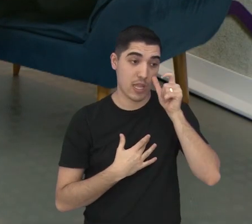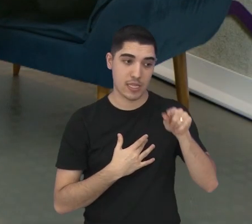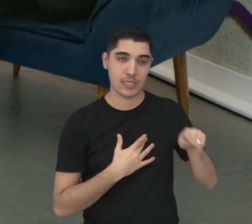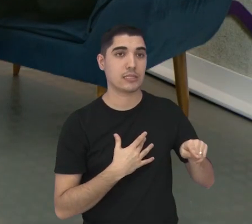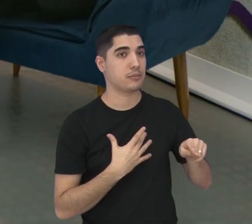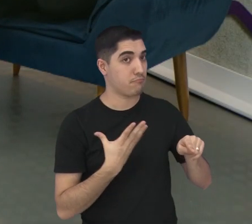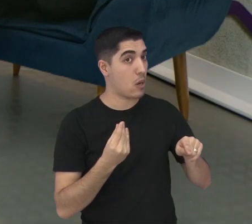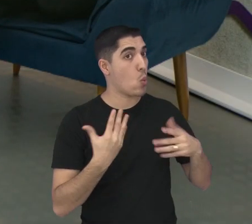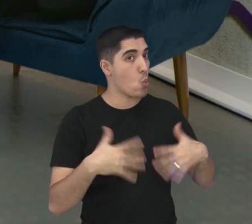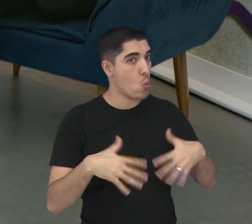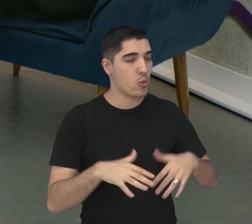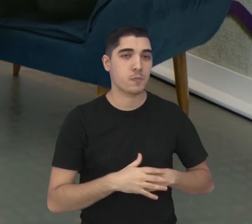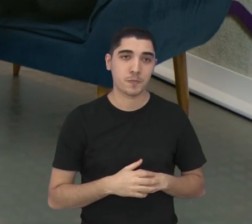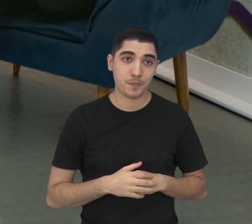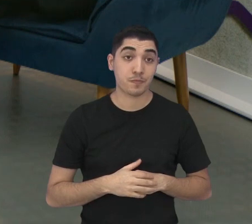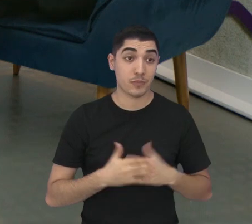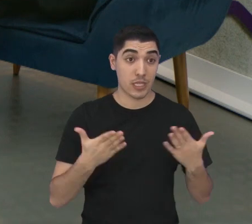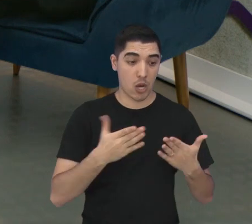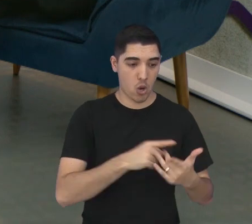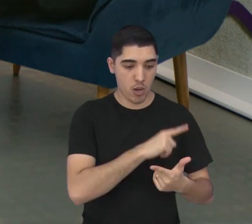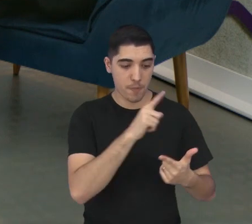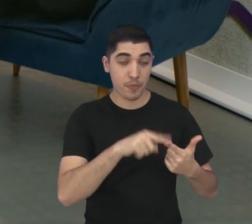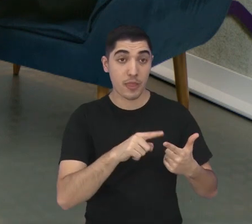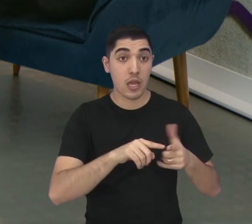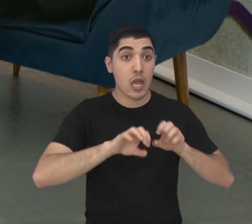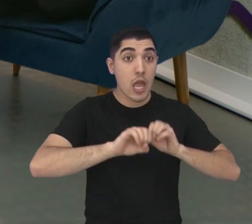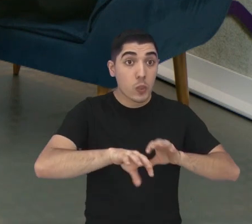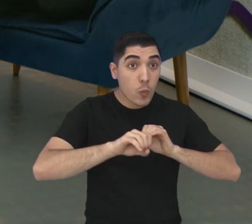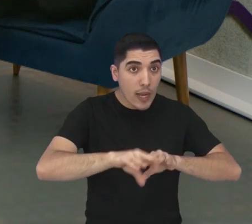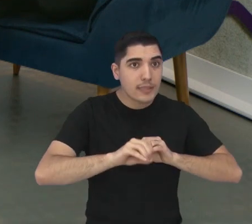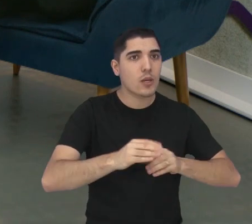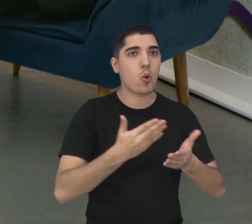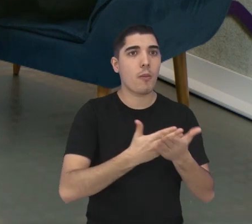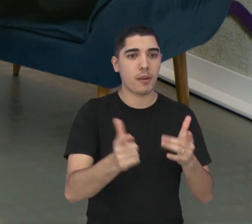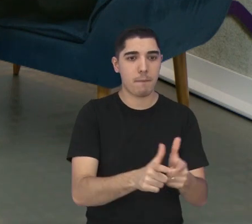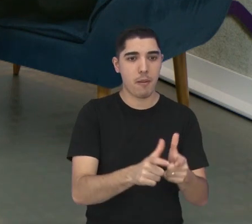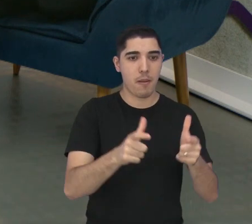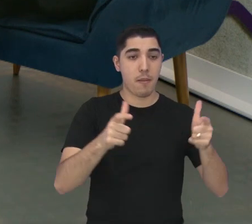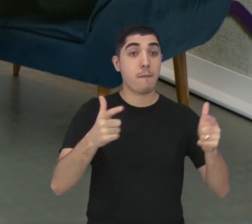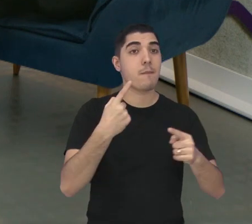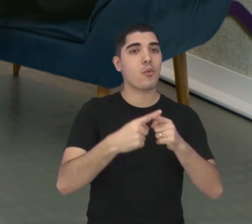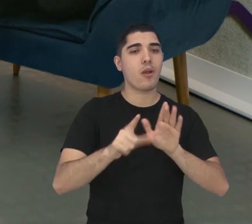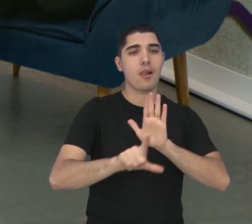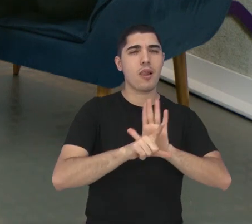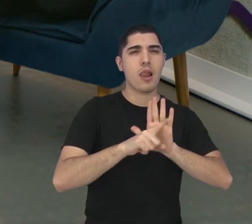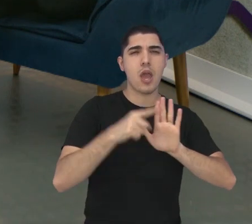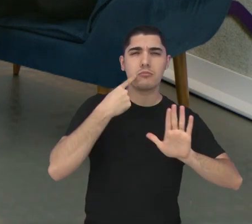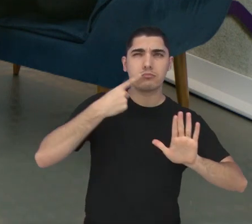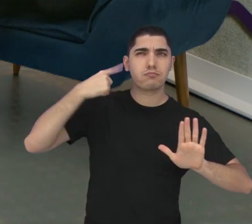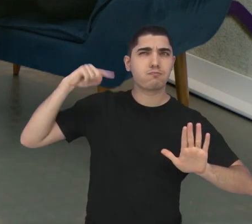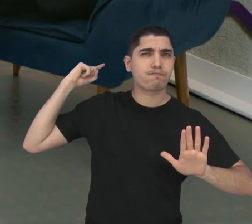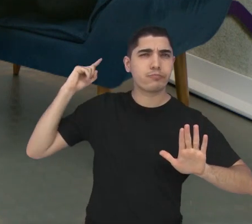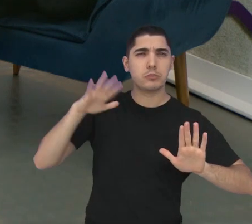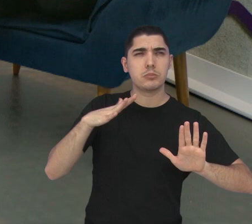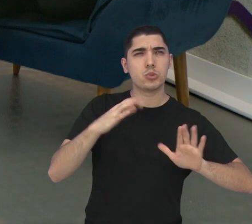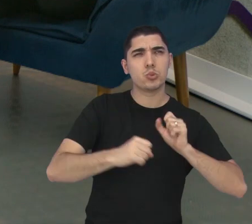área bastante interessante. Agora também está ampliando a área da educação, porque foi uma legislação recente